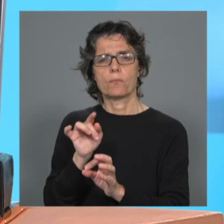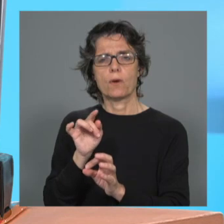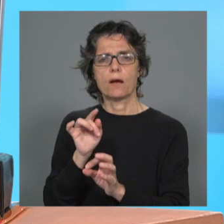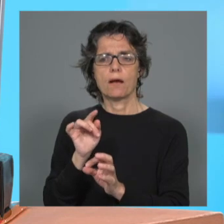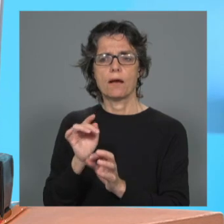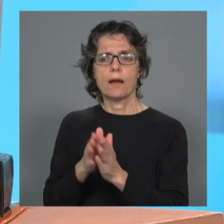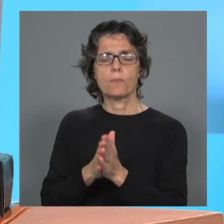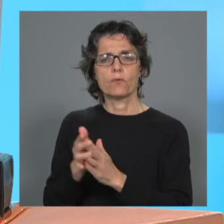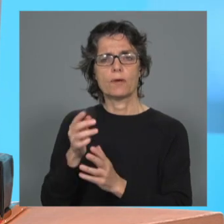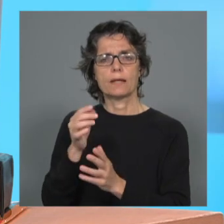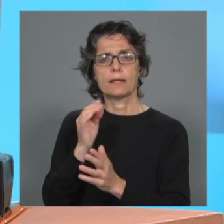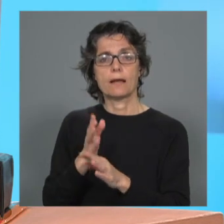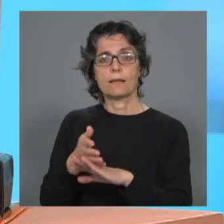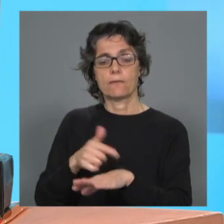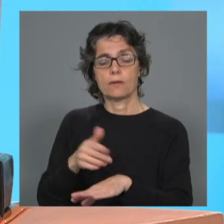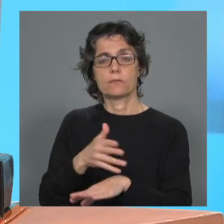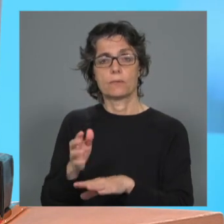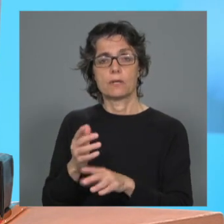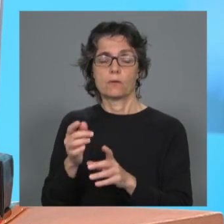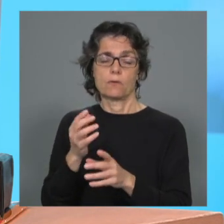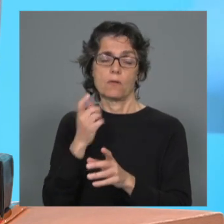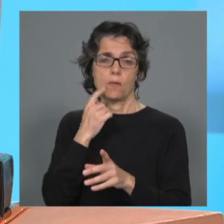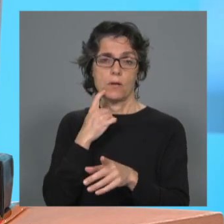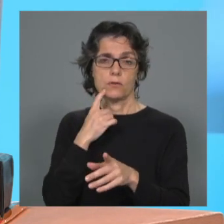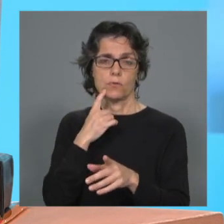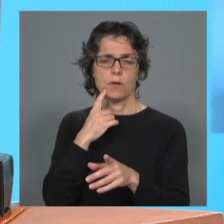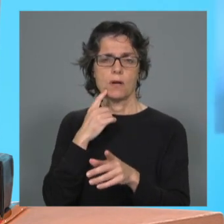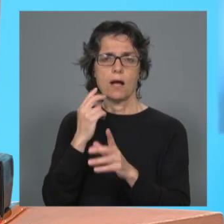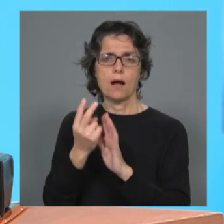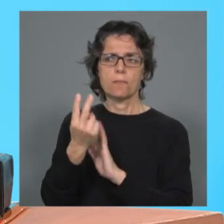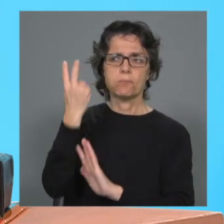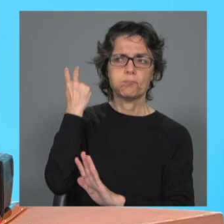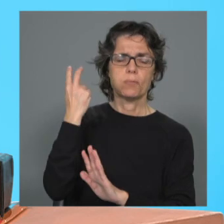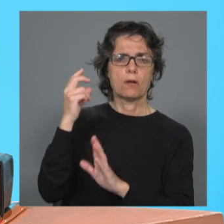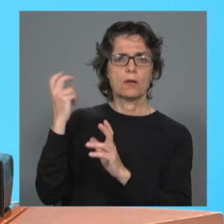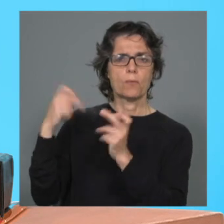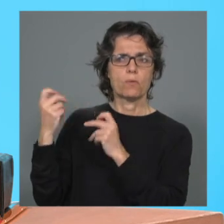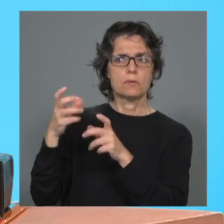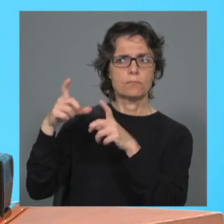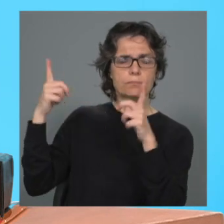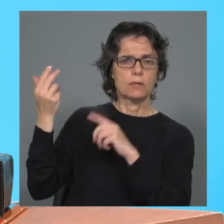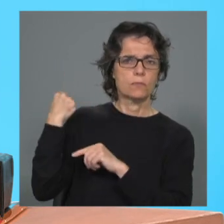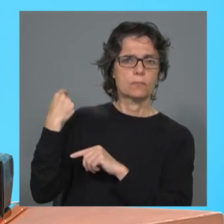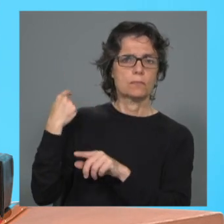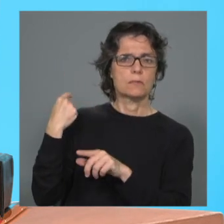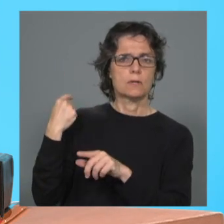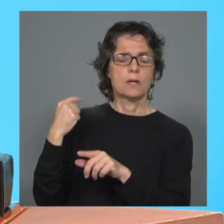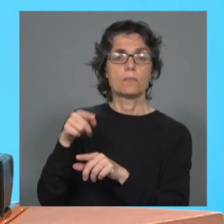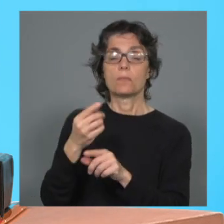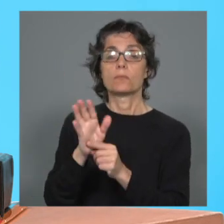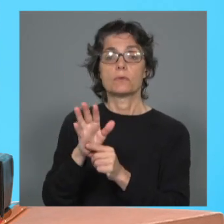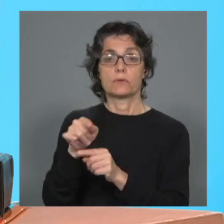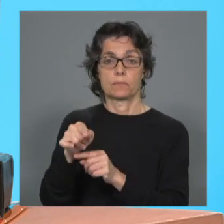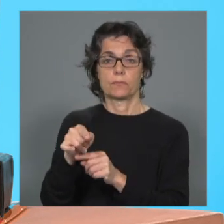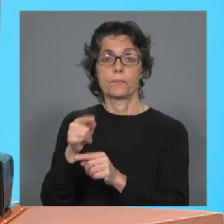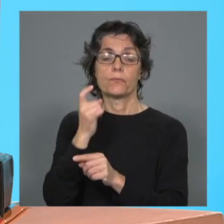analisa e nos narra a vida de Jesus, ele está a fazê-lo a partir do acontecimento pascal. Já é o Senhor,